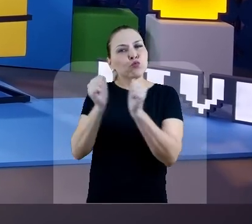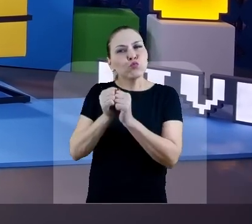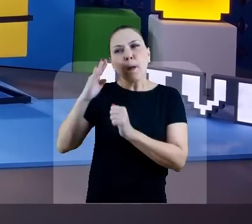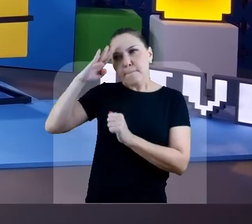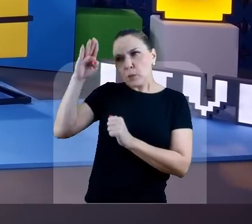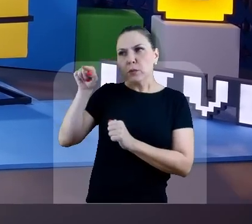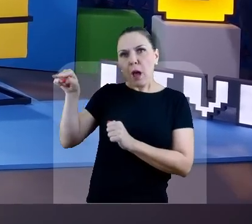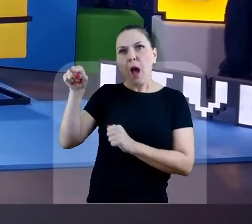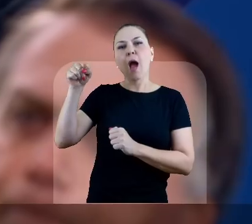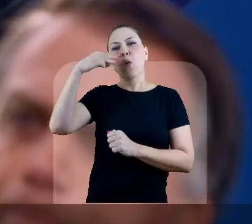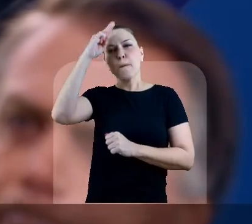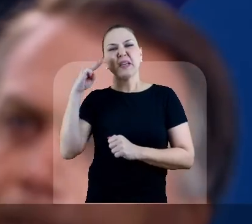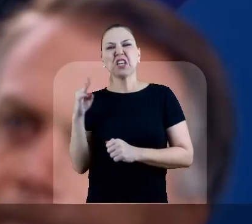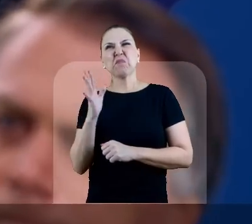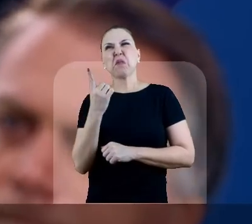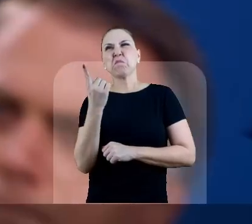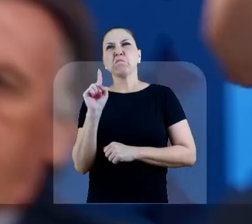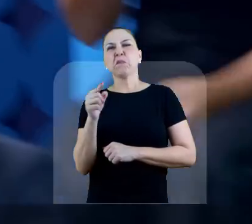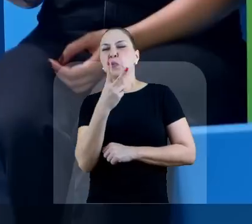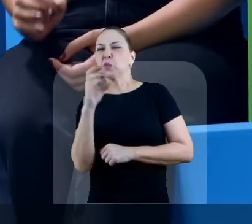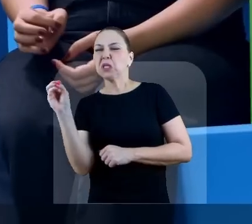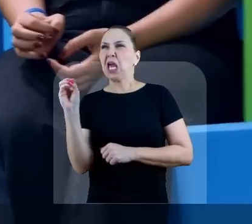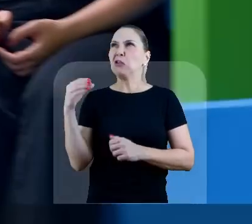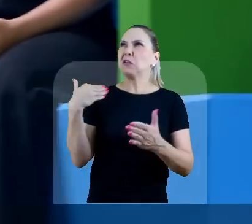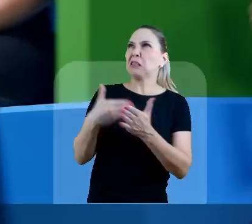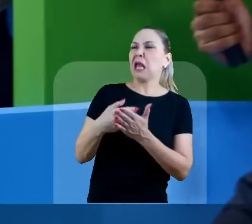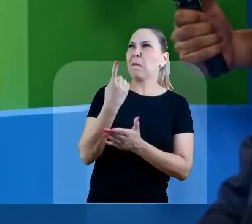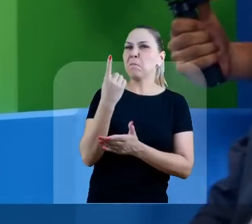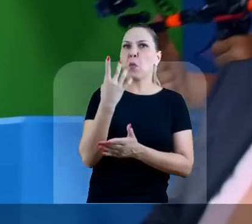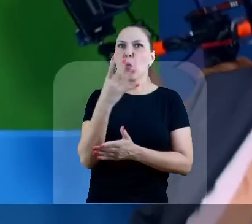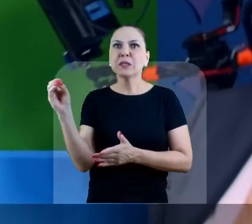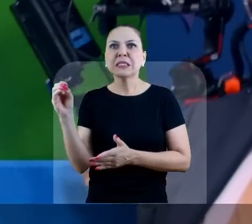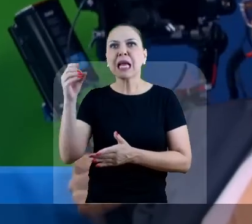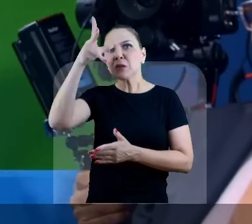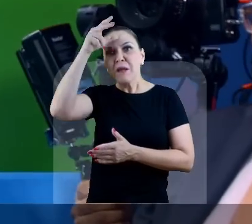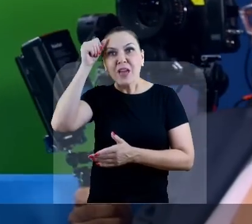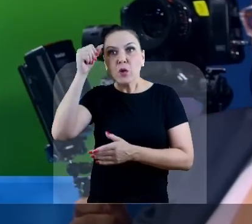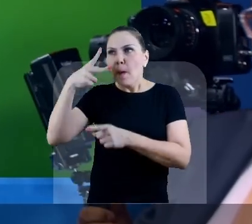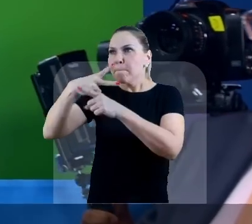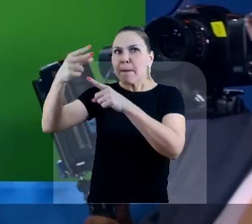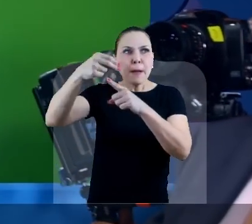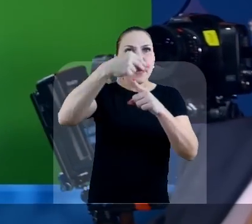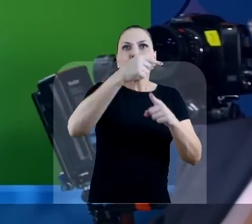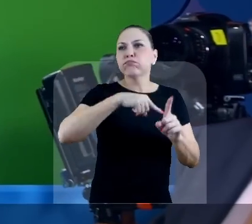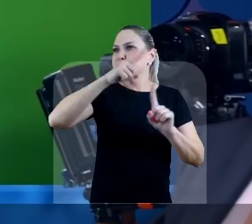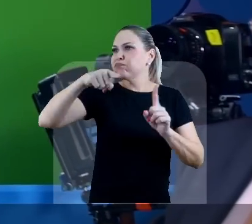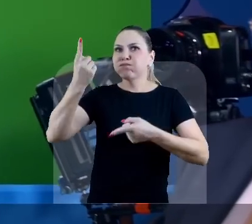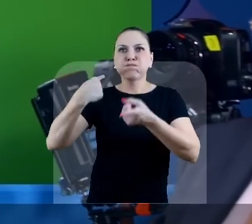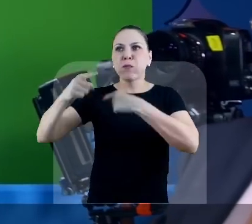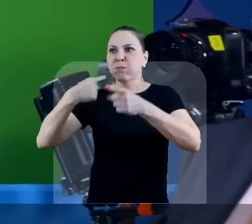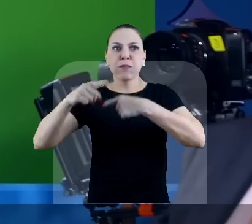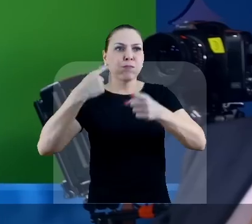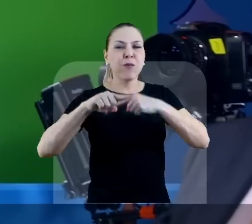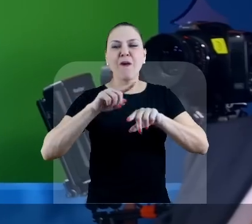Bolsonaro e da Michele a 1.200, 1.300, até 1.400 prefeitos. Vamos bater todos os recordes. Agora, o